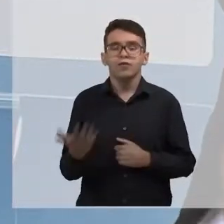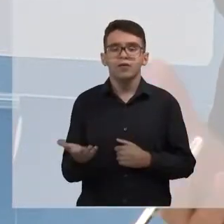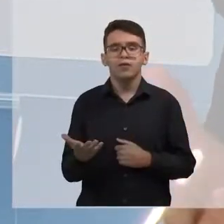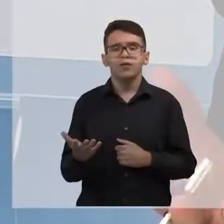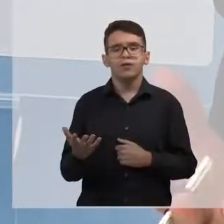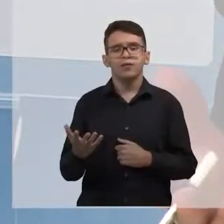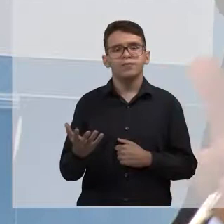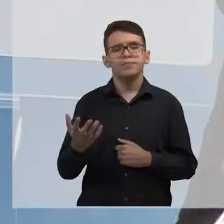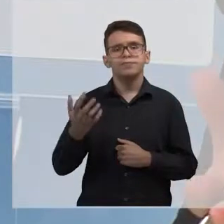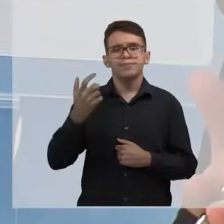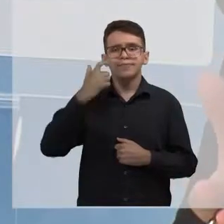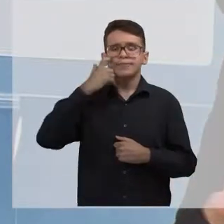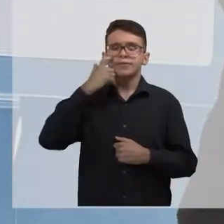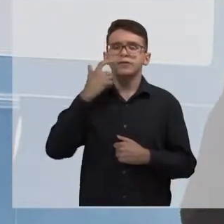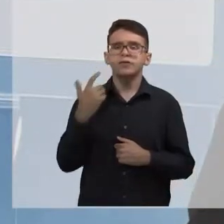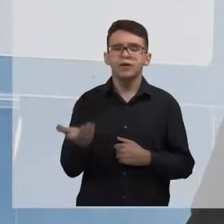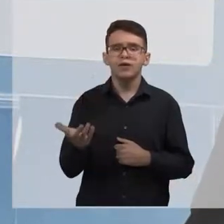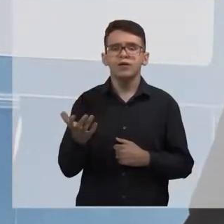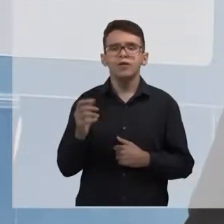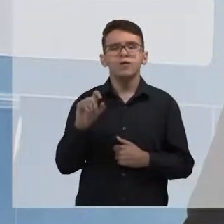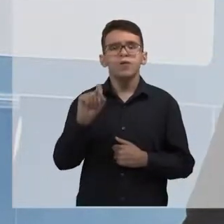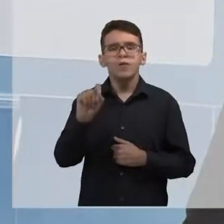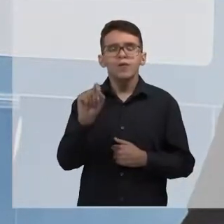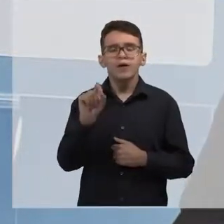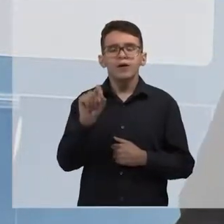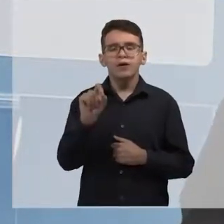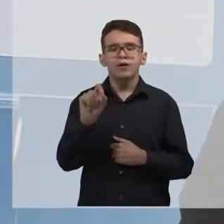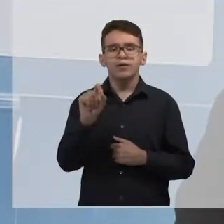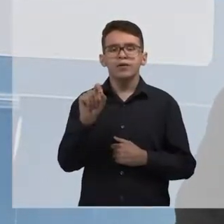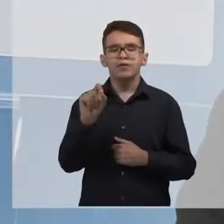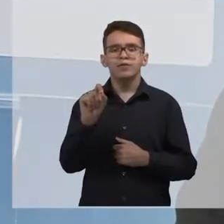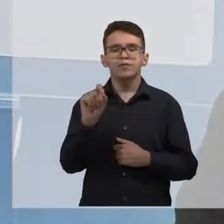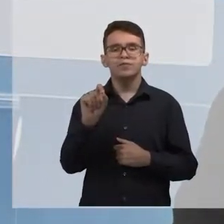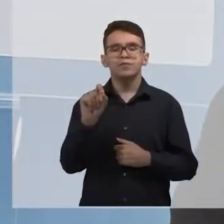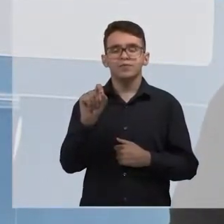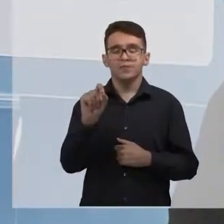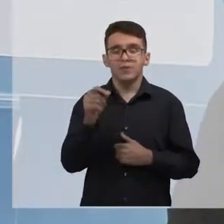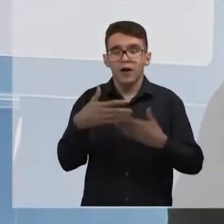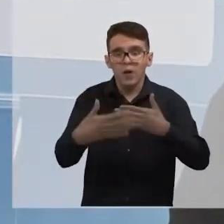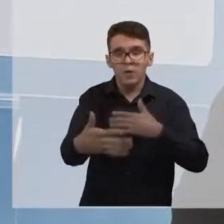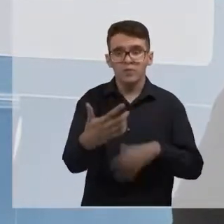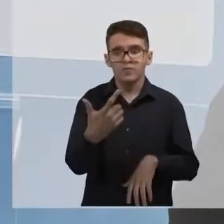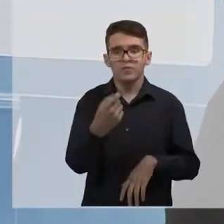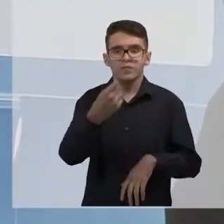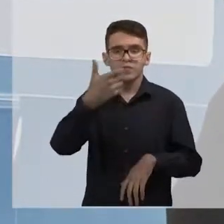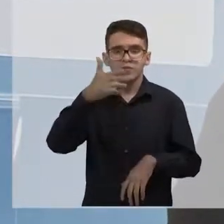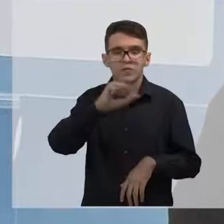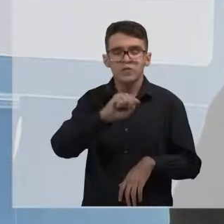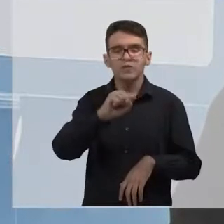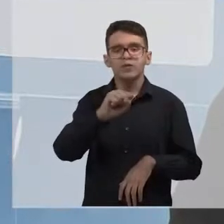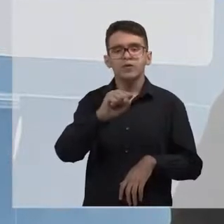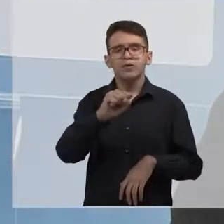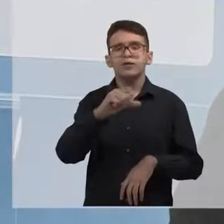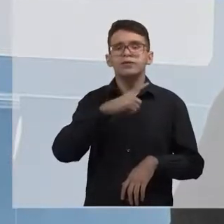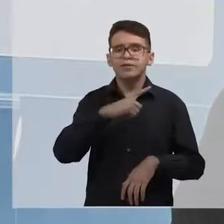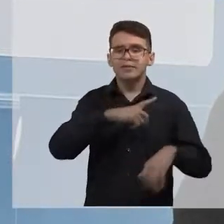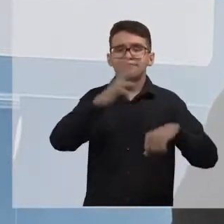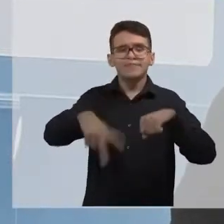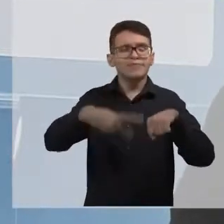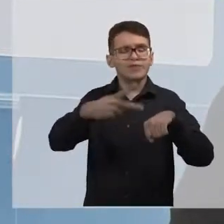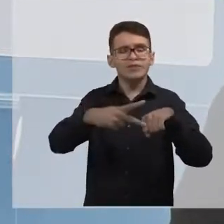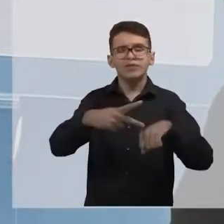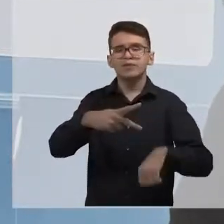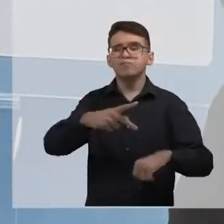Nós não temos pauta de nada disso. A pauta é essa. Nós vamos para a eleição de 2018, o país mergulhado nas maiores